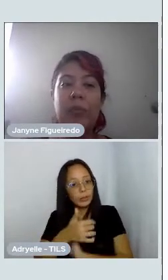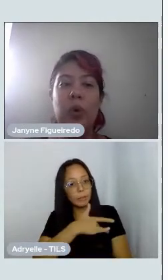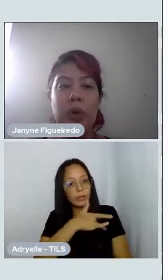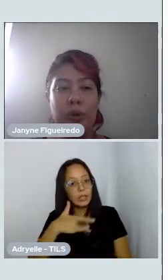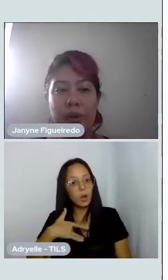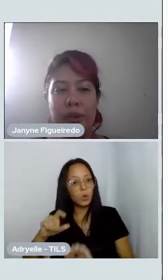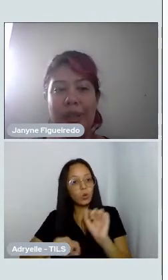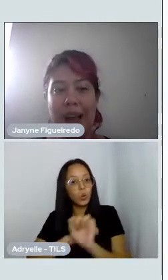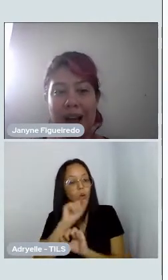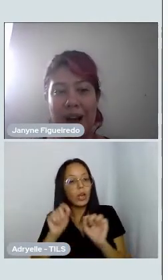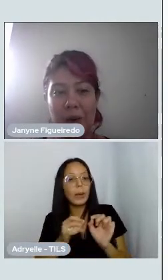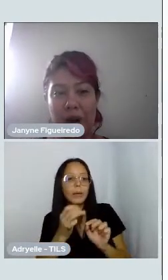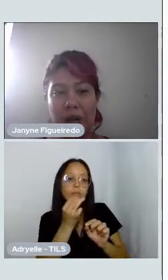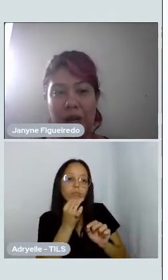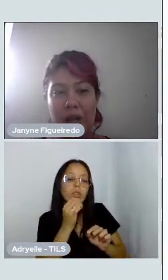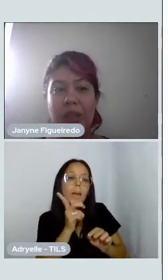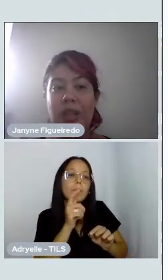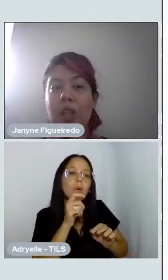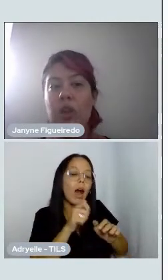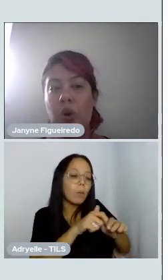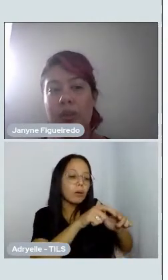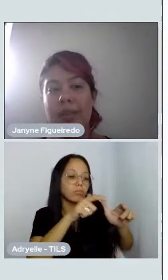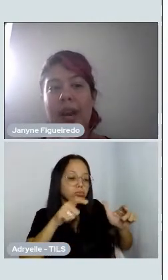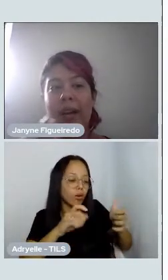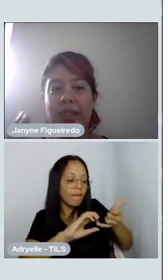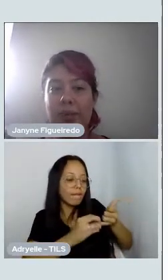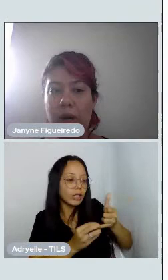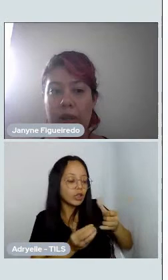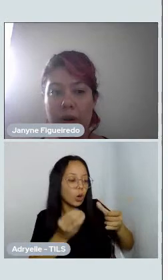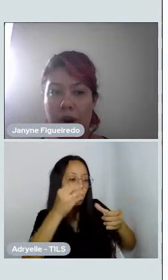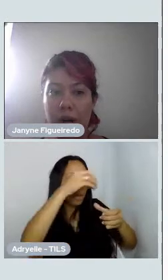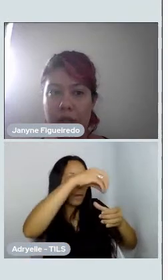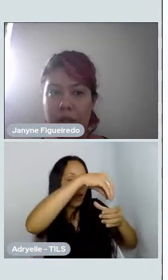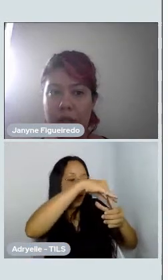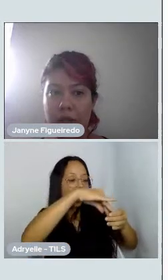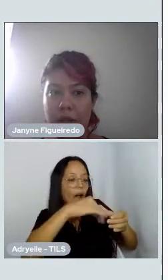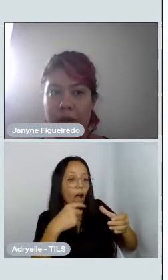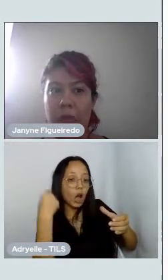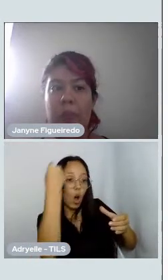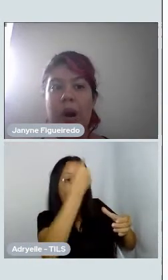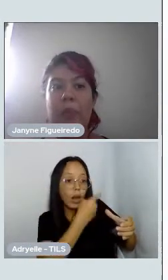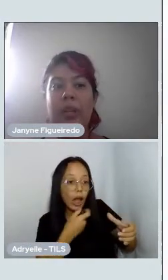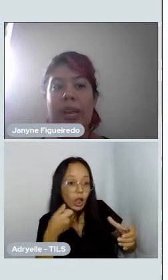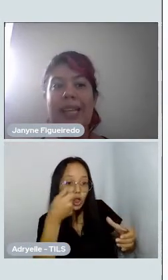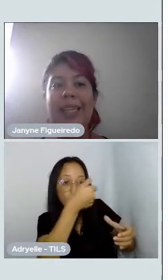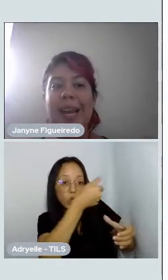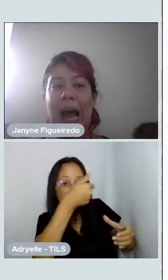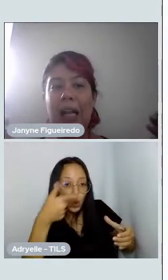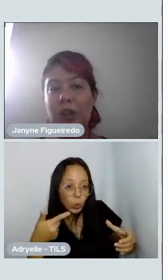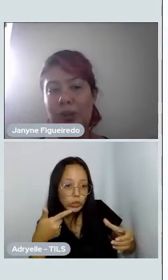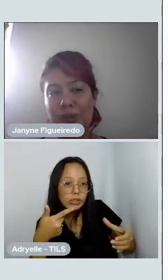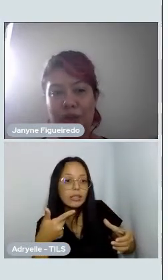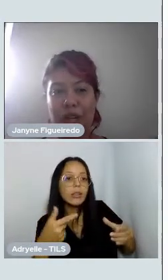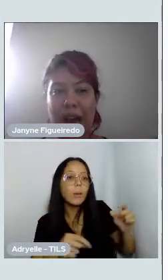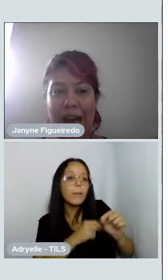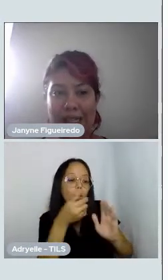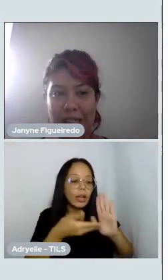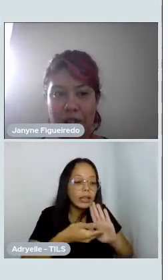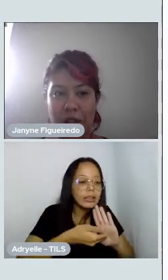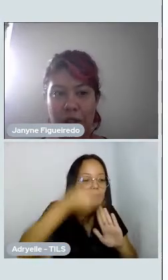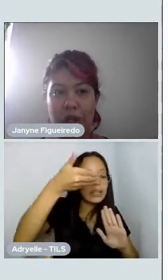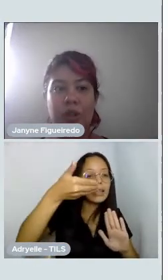ele fique de molho na água de 12 a 24 horas, para poder retirar todos